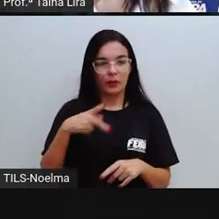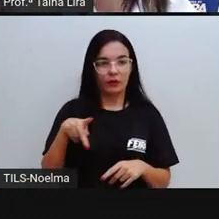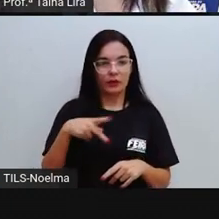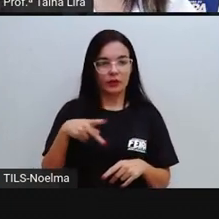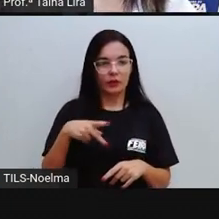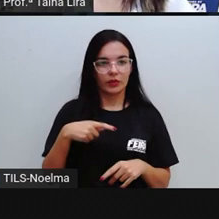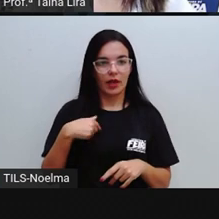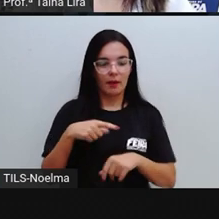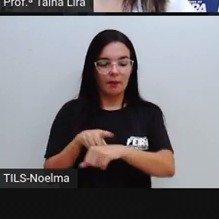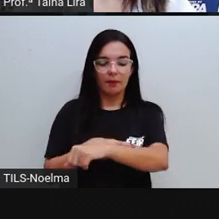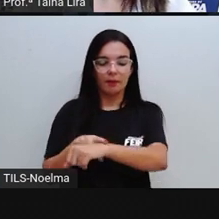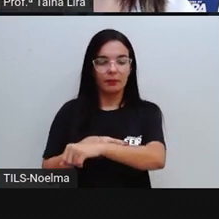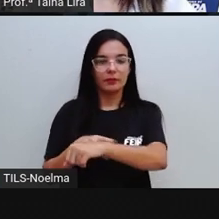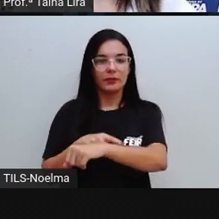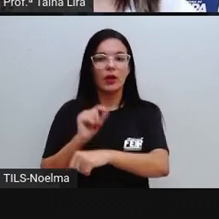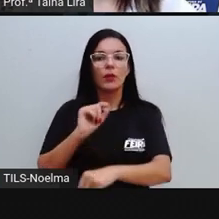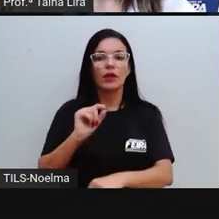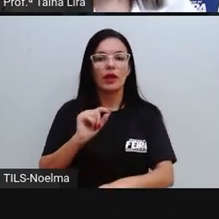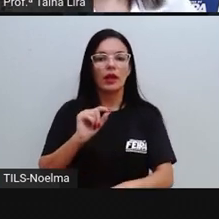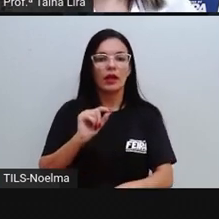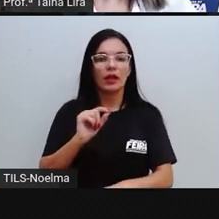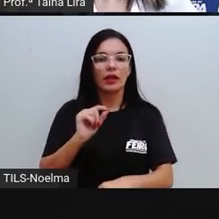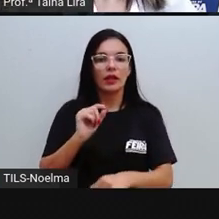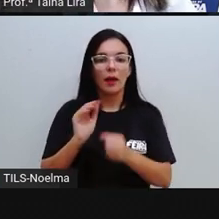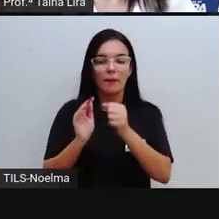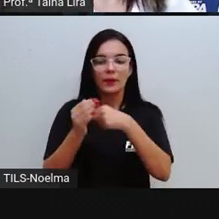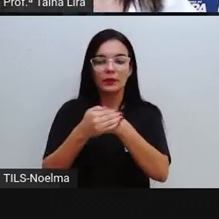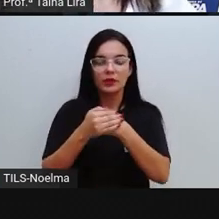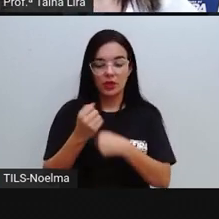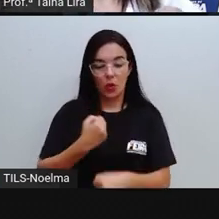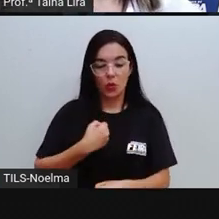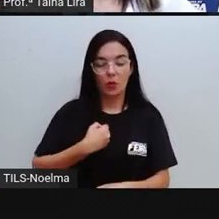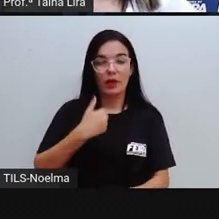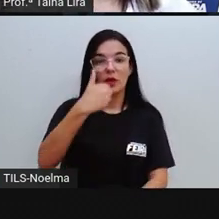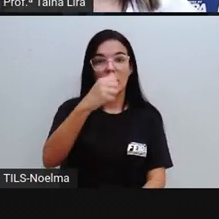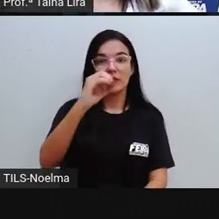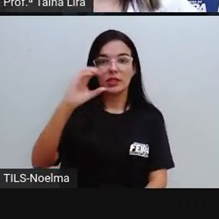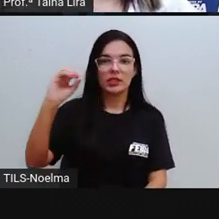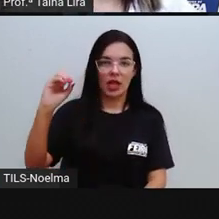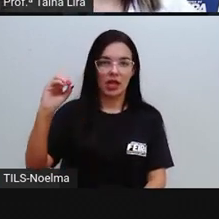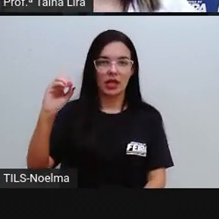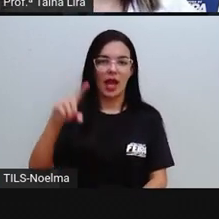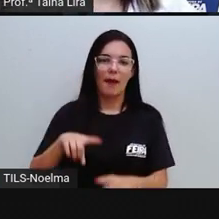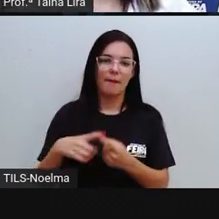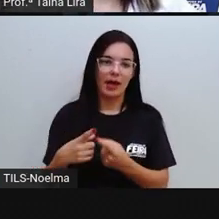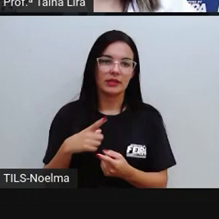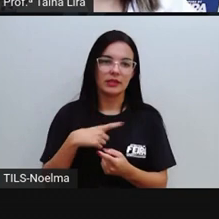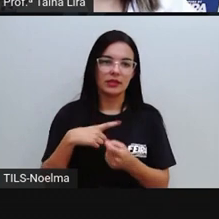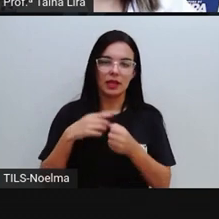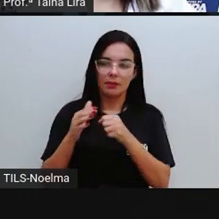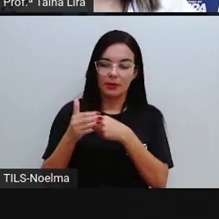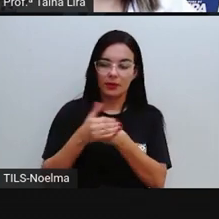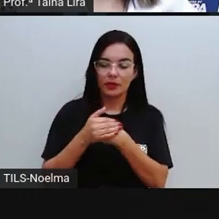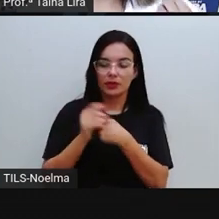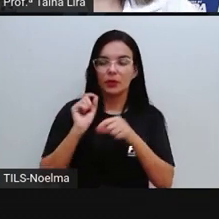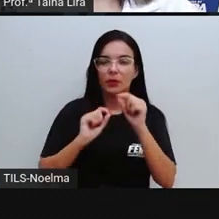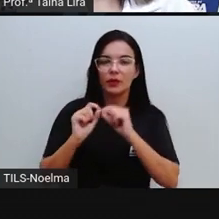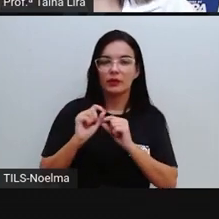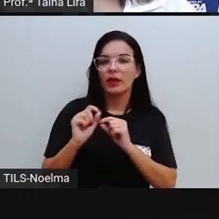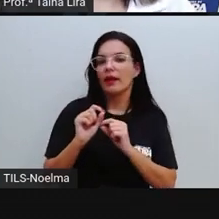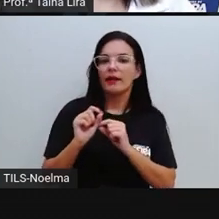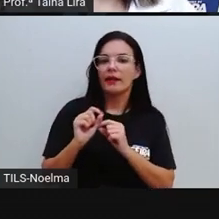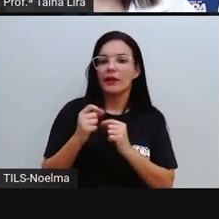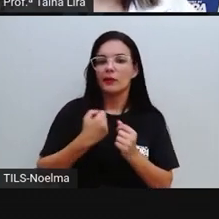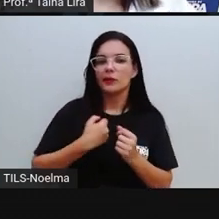meu protetor mesmo é o número 100, tá? Mas existem protetores aí com grau, né? Com fator de